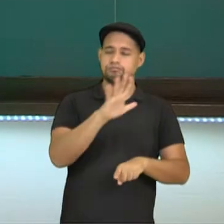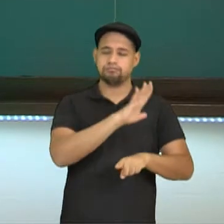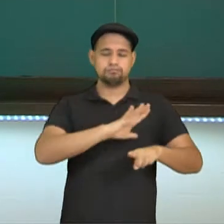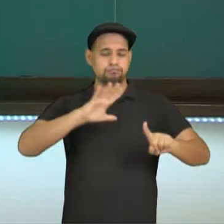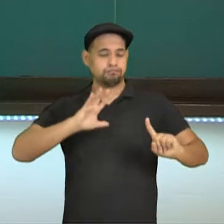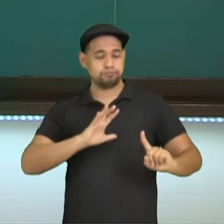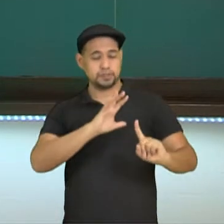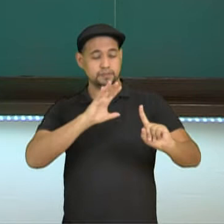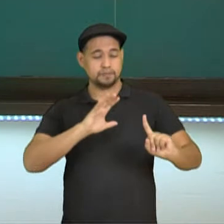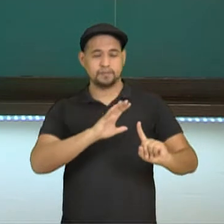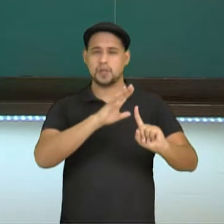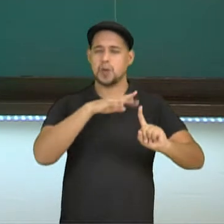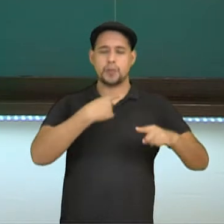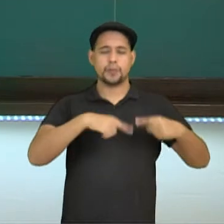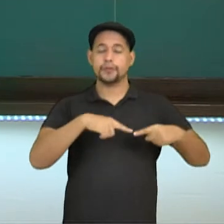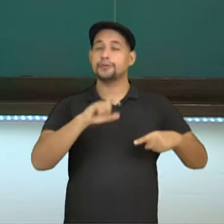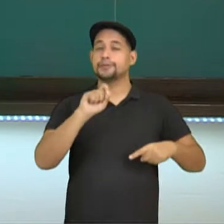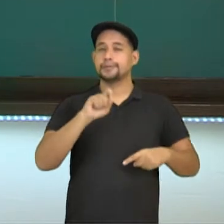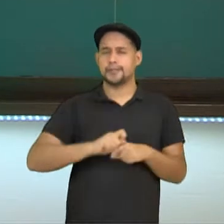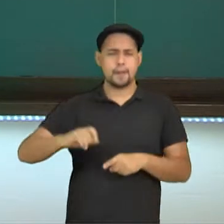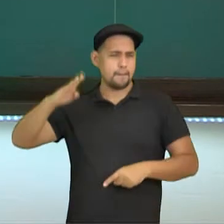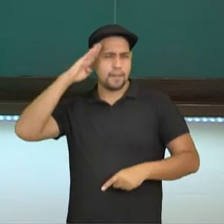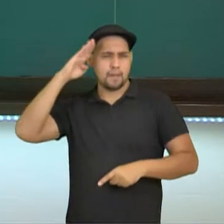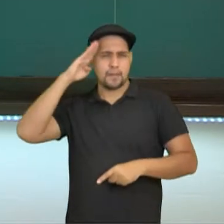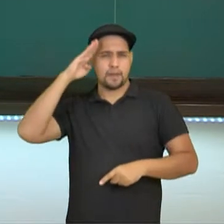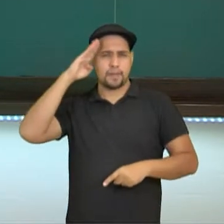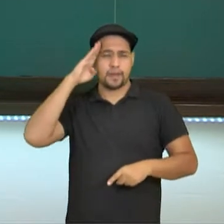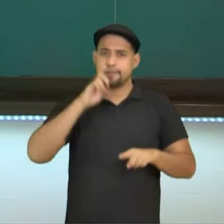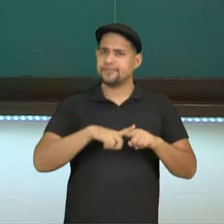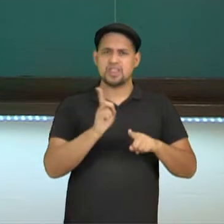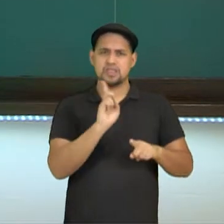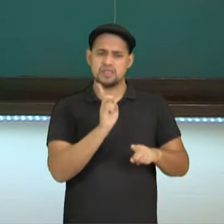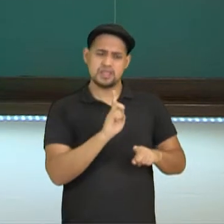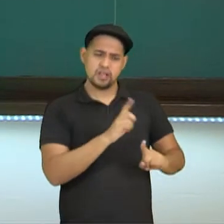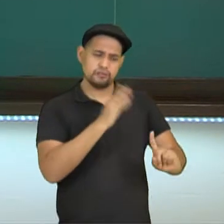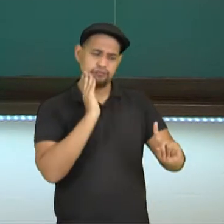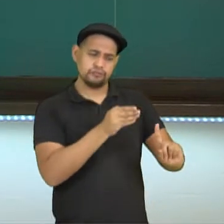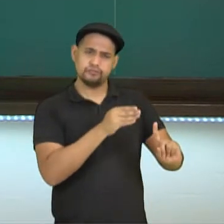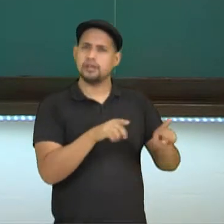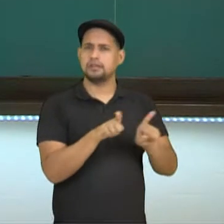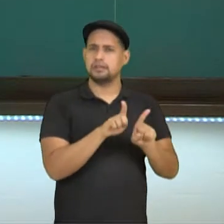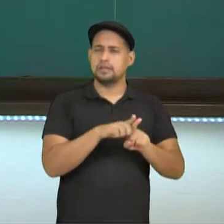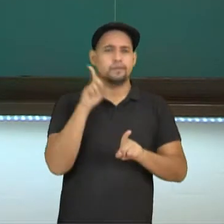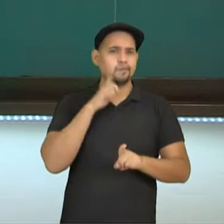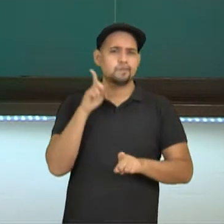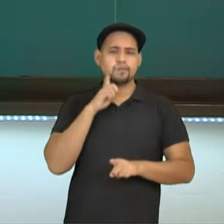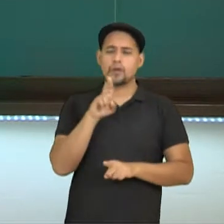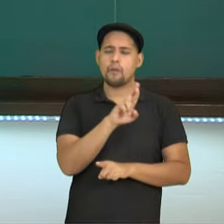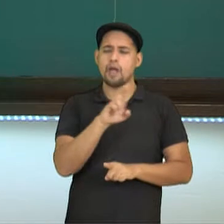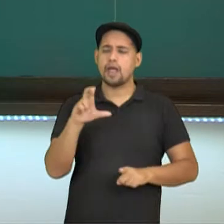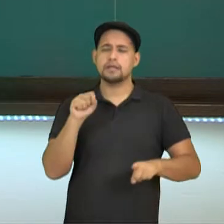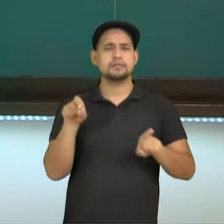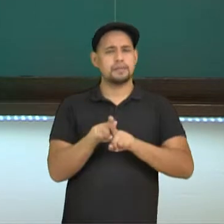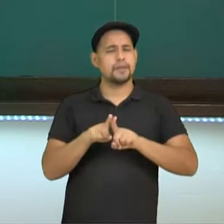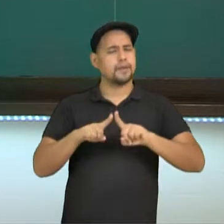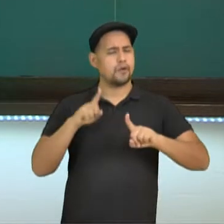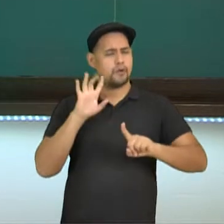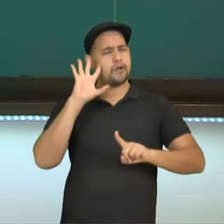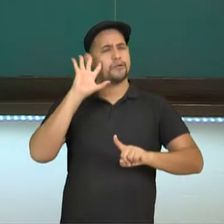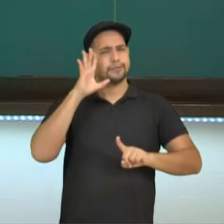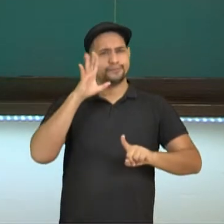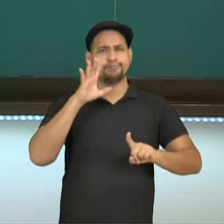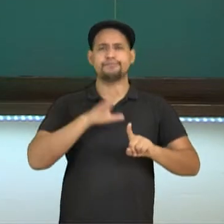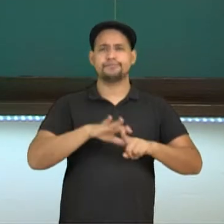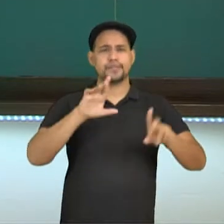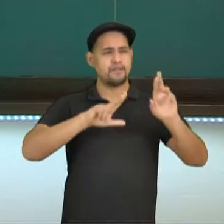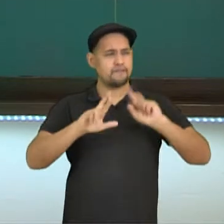influência, disputando inclusive militarmente. Não diretamente Estados Unidos e União Soviética, mas conflitos aconteceram em